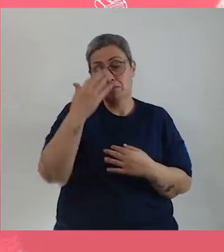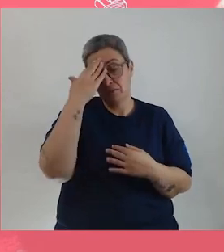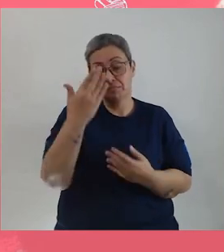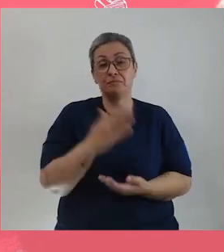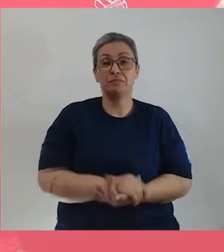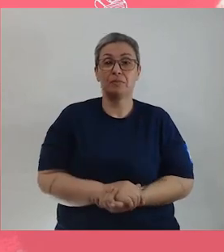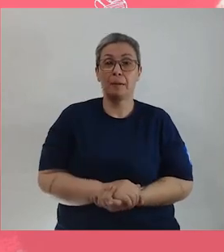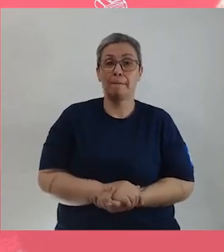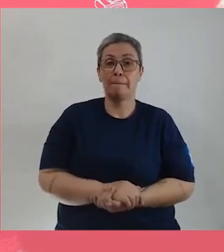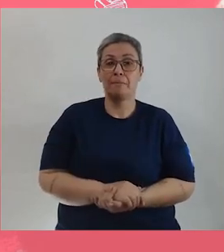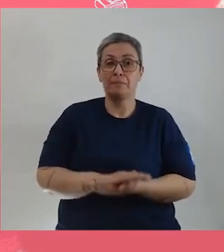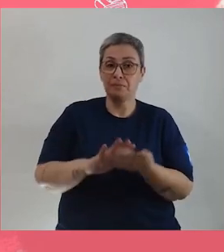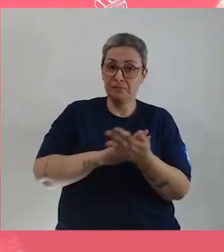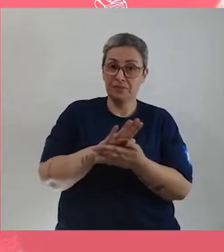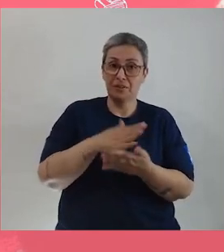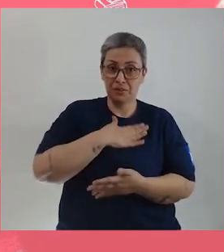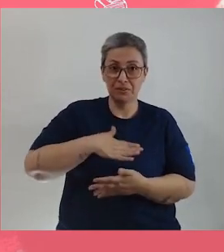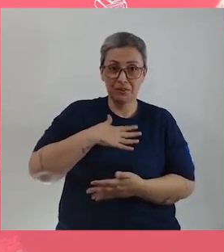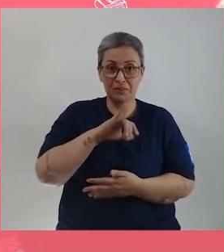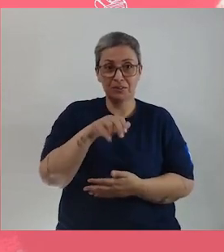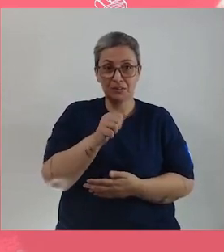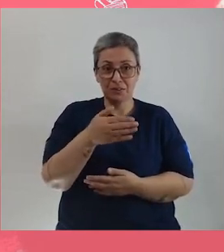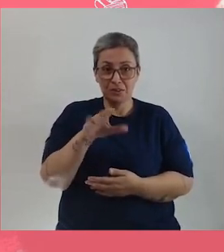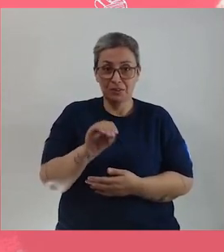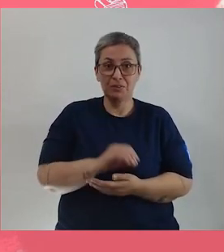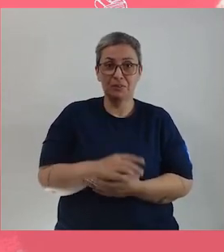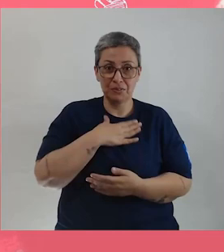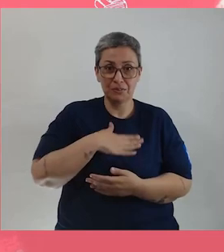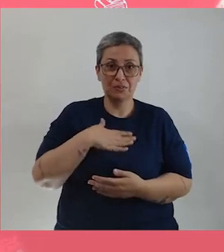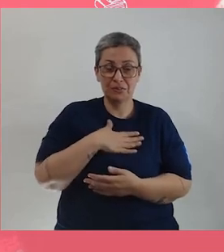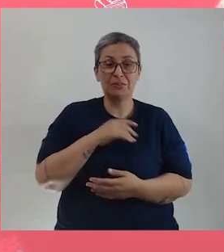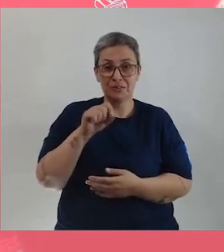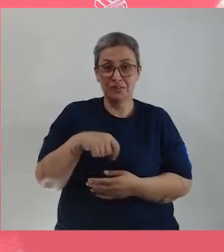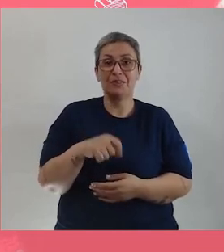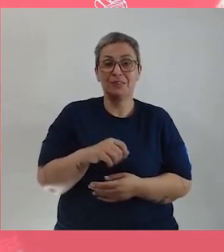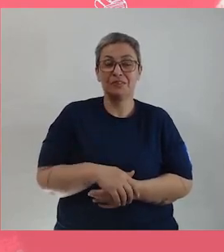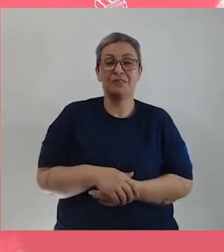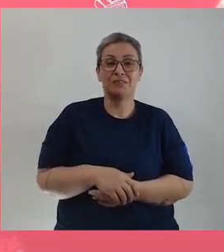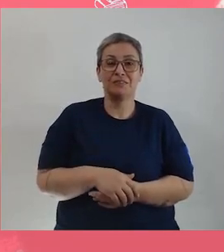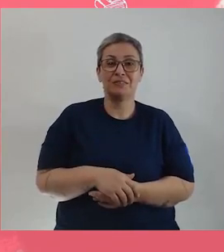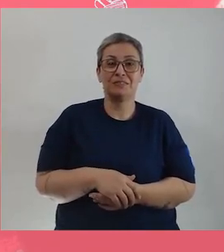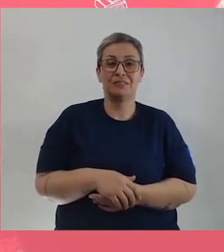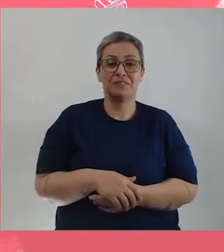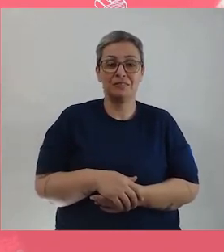muito obrigada, viu? Por nada. Gostou, João? Gostou, né?